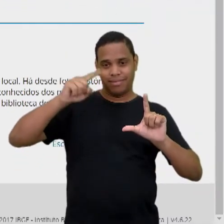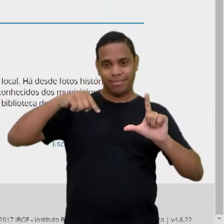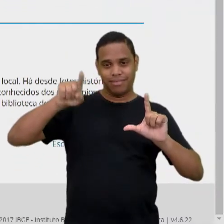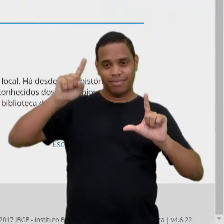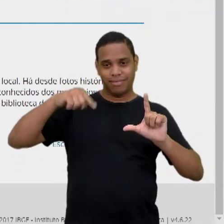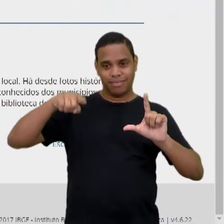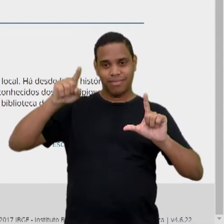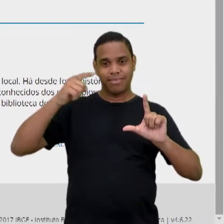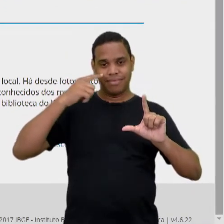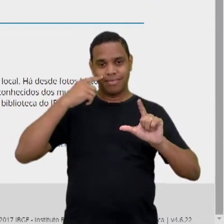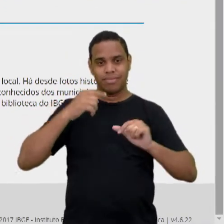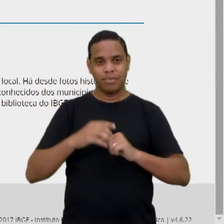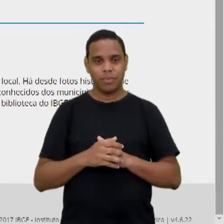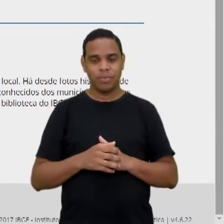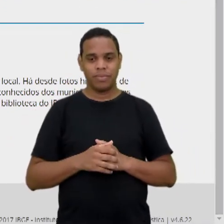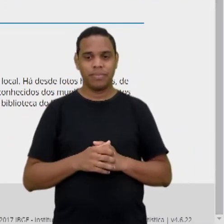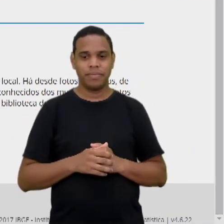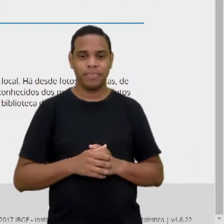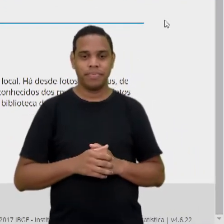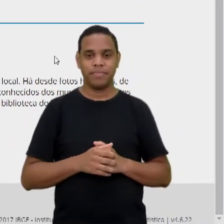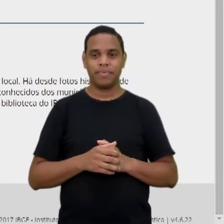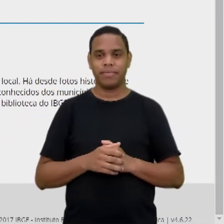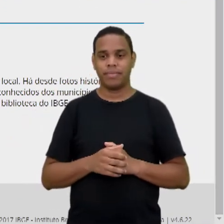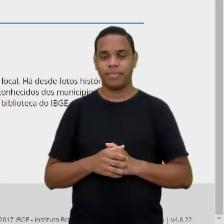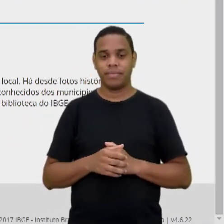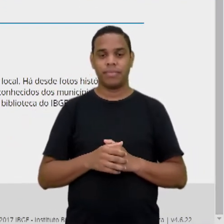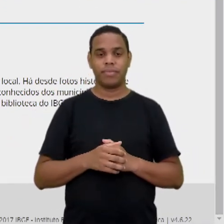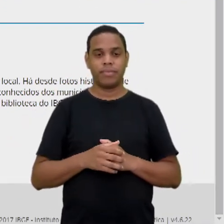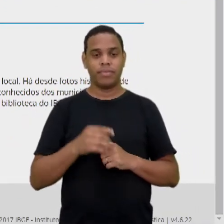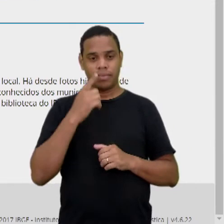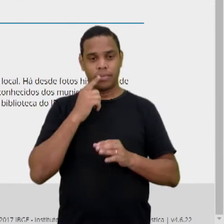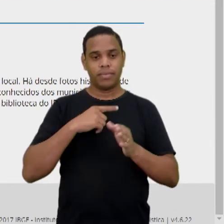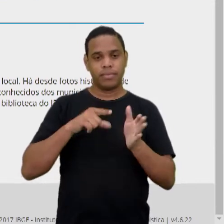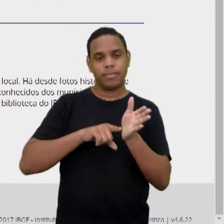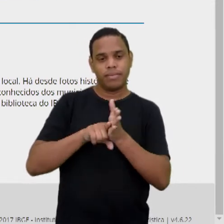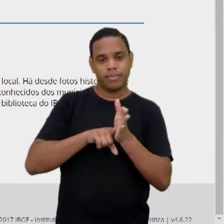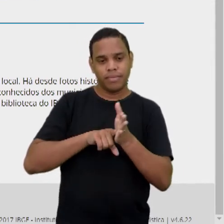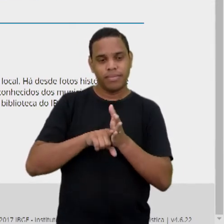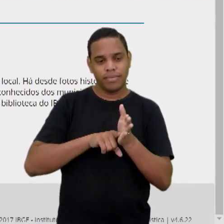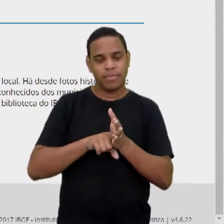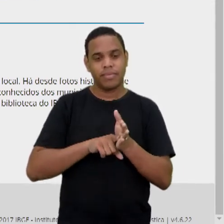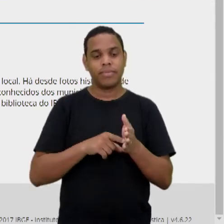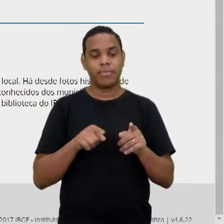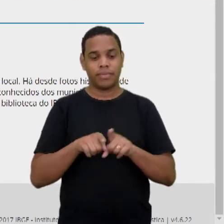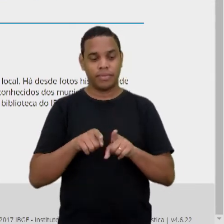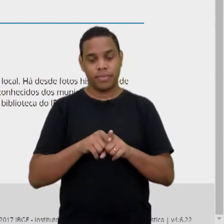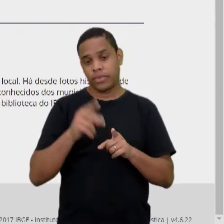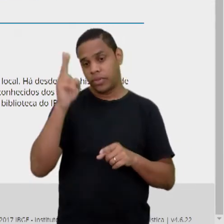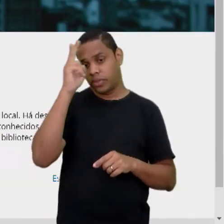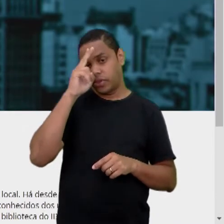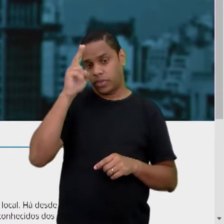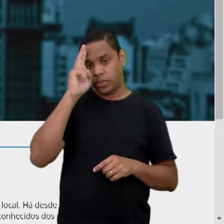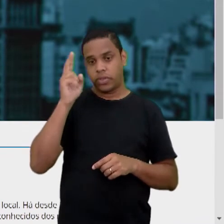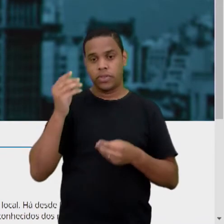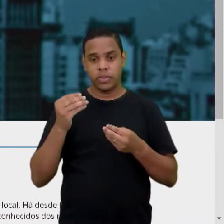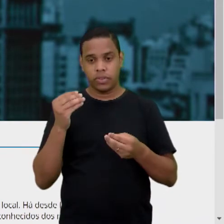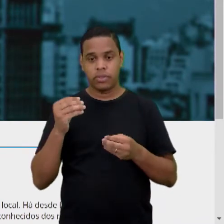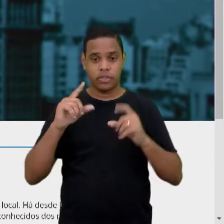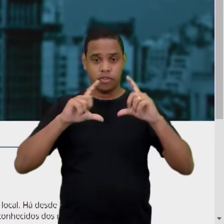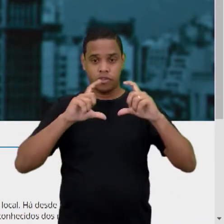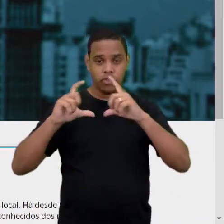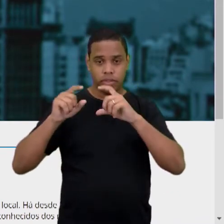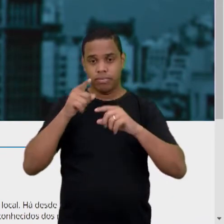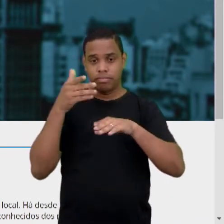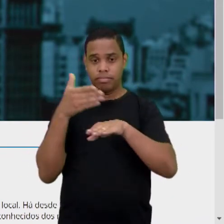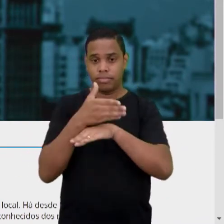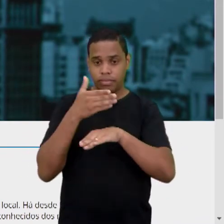na parte central aqui do mouse, né? E aí tem lá pesquisas e tem histórias e fotos aqui. Mas vocês podem acessar